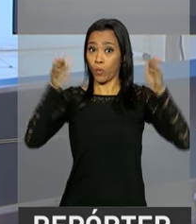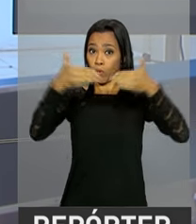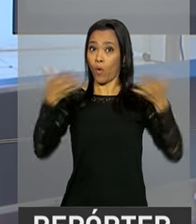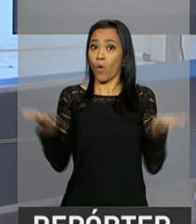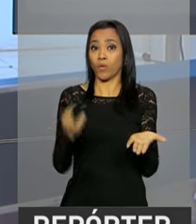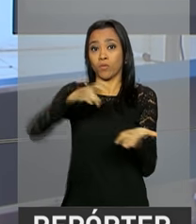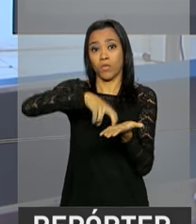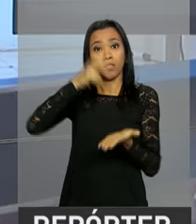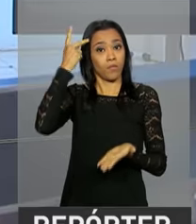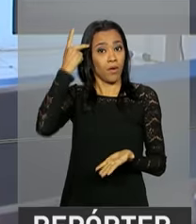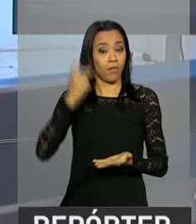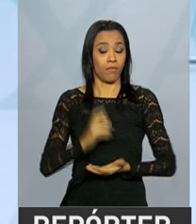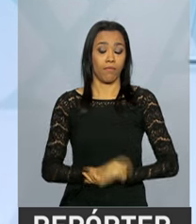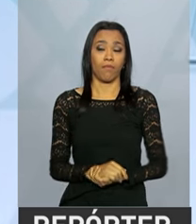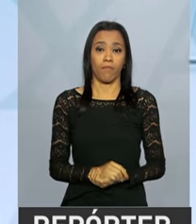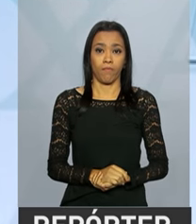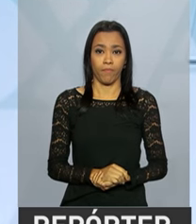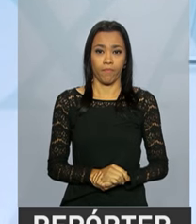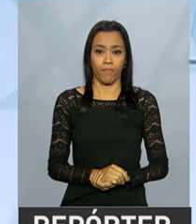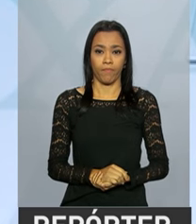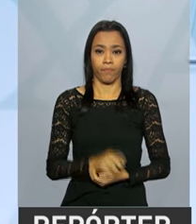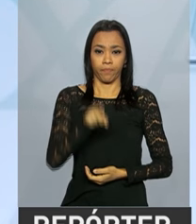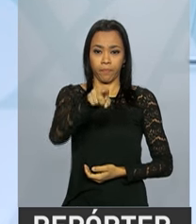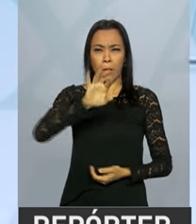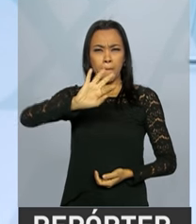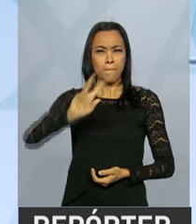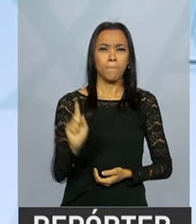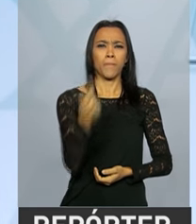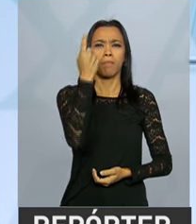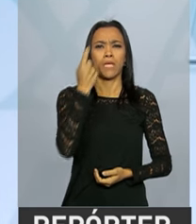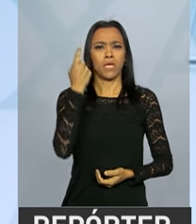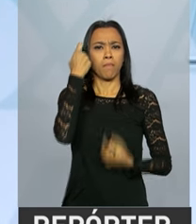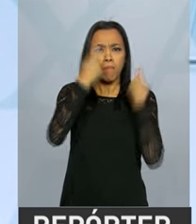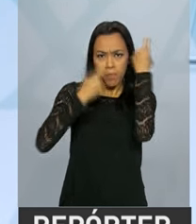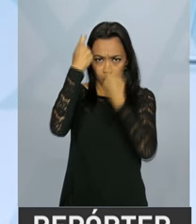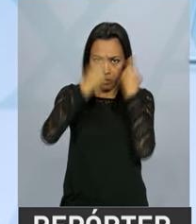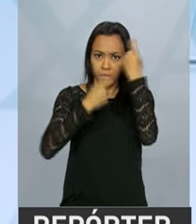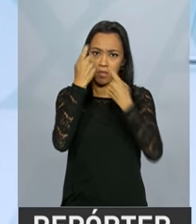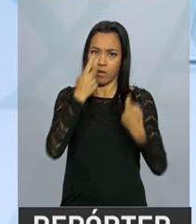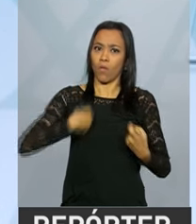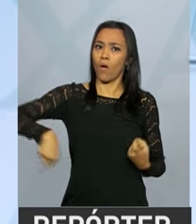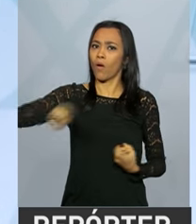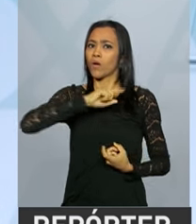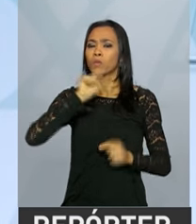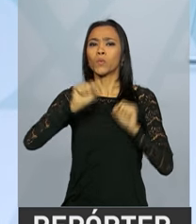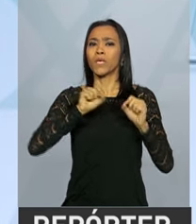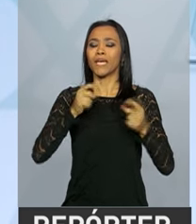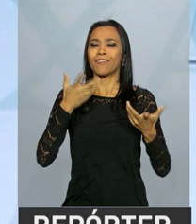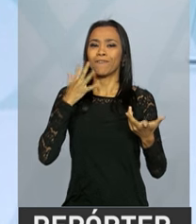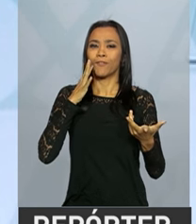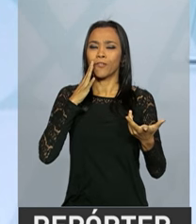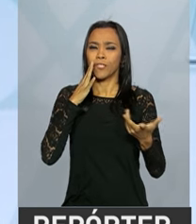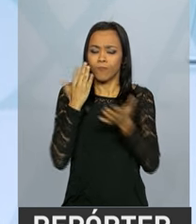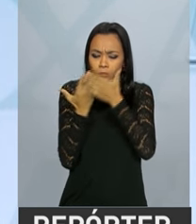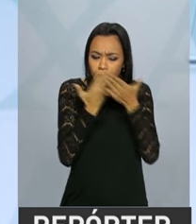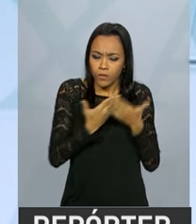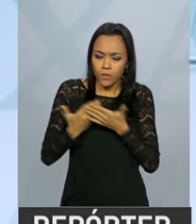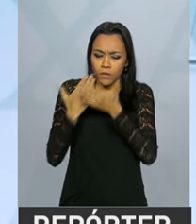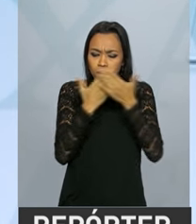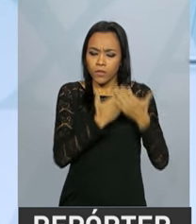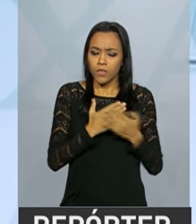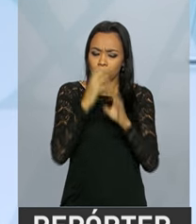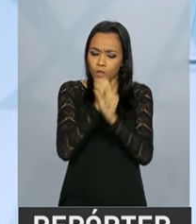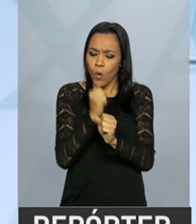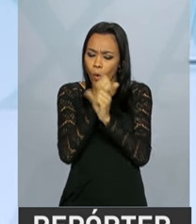esta manhã em São Paulo nossa primeira preocupação foi tratar as contas públicas com